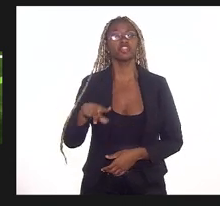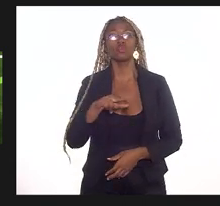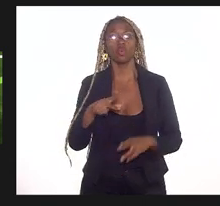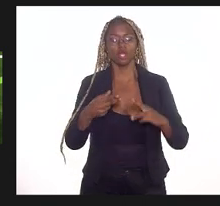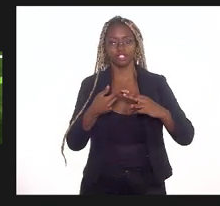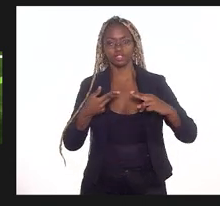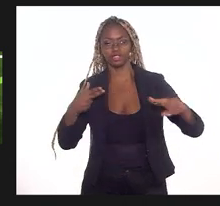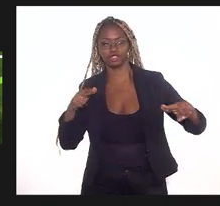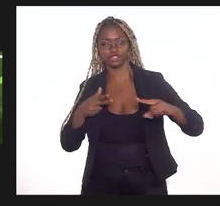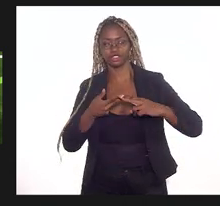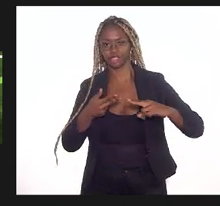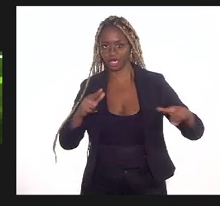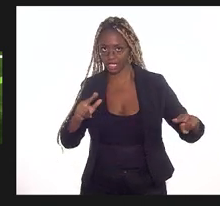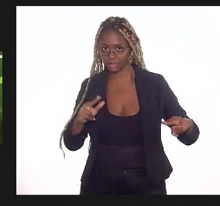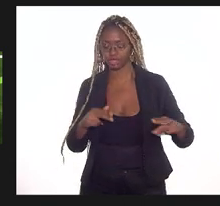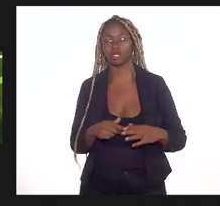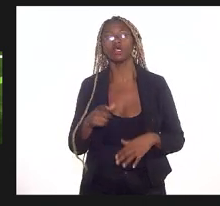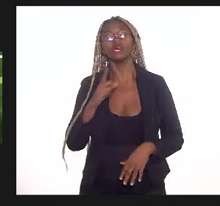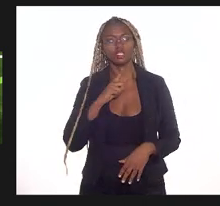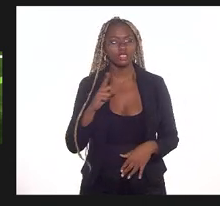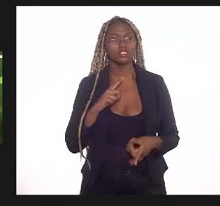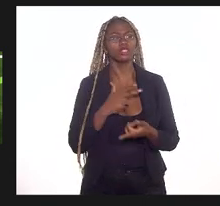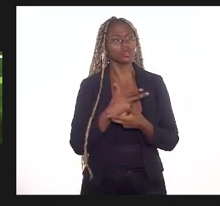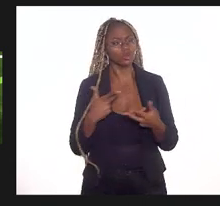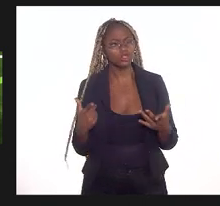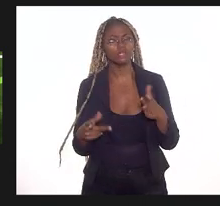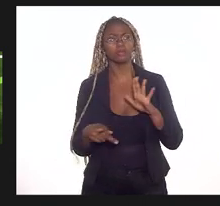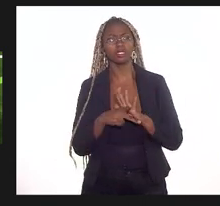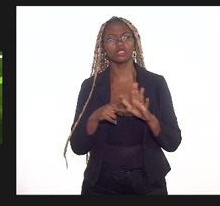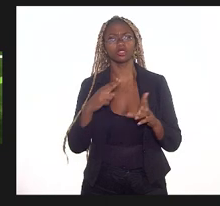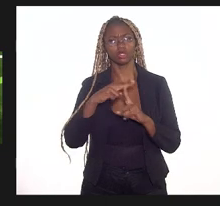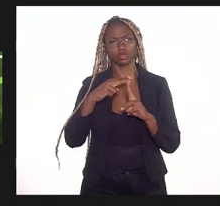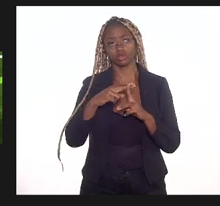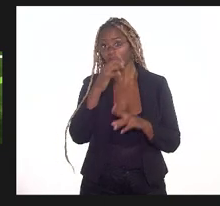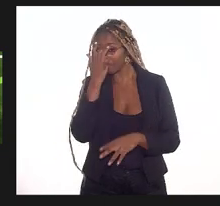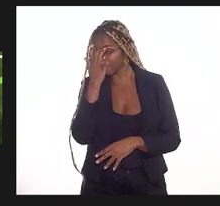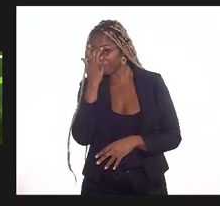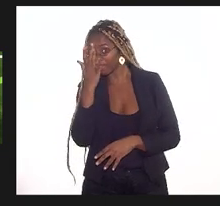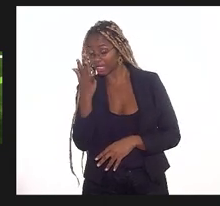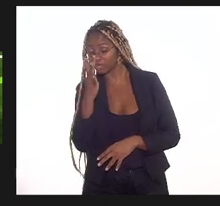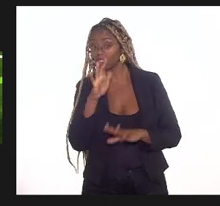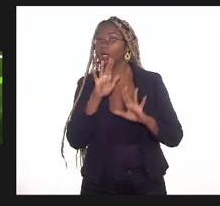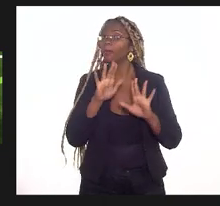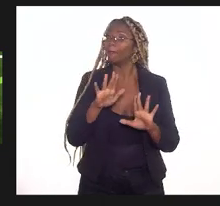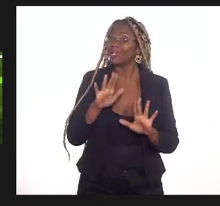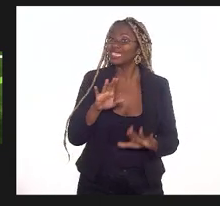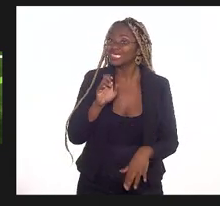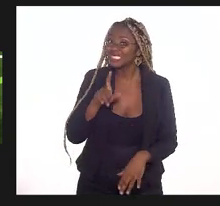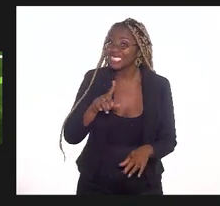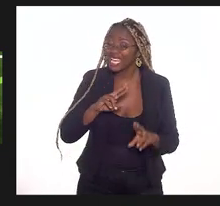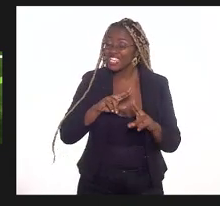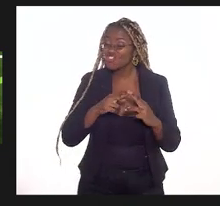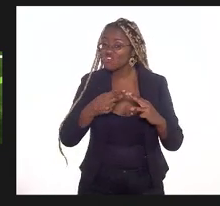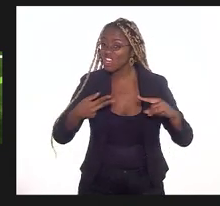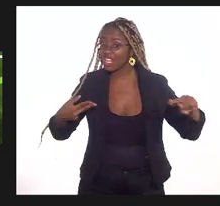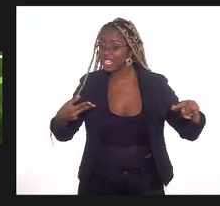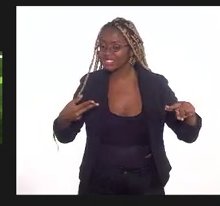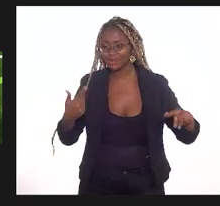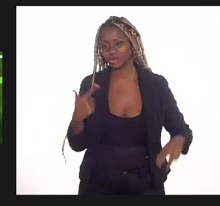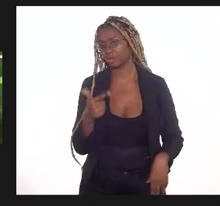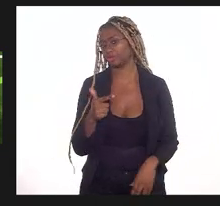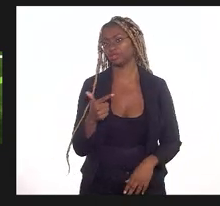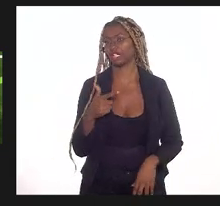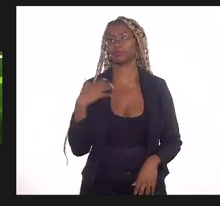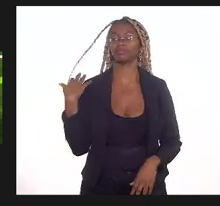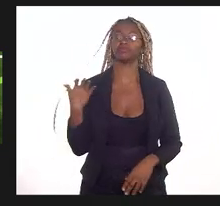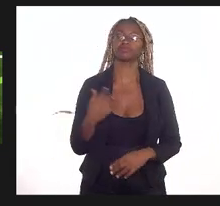gente ainda tem recursos disponíveis no SUS com mais facilidade, mas para a doença rara genética a gente não tem. Hoje a gente